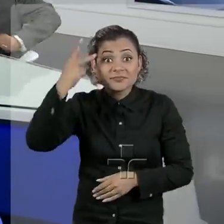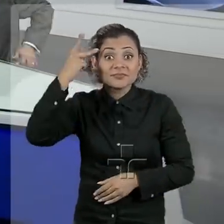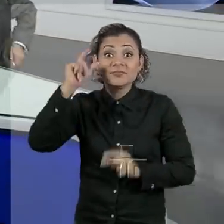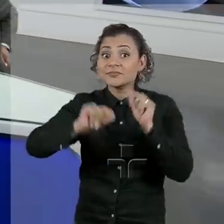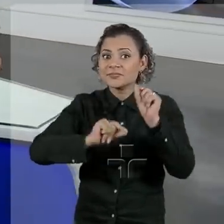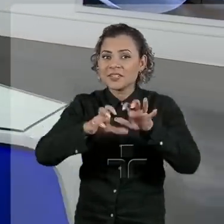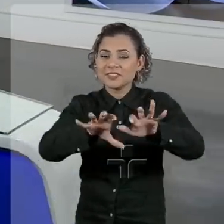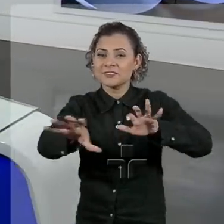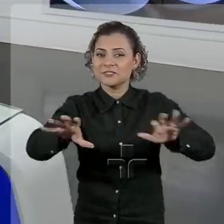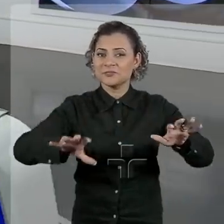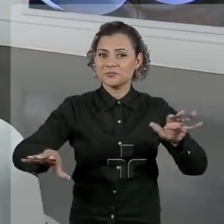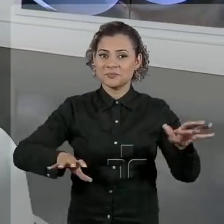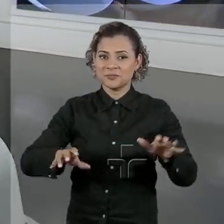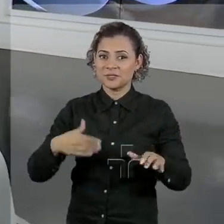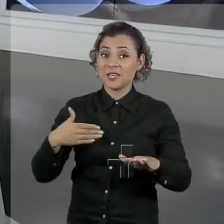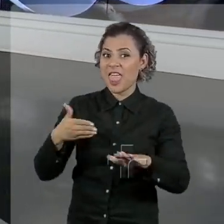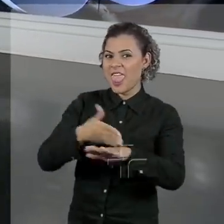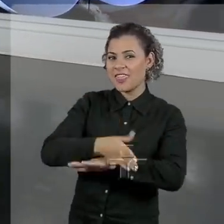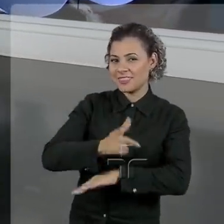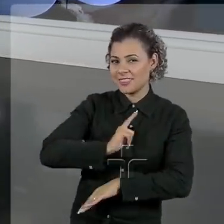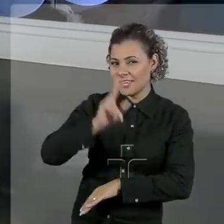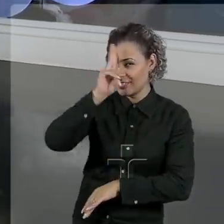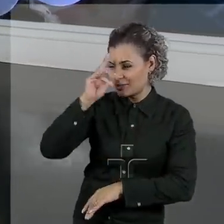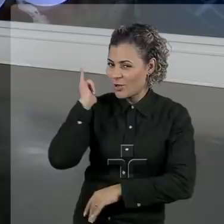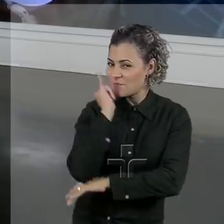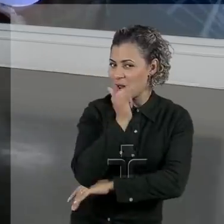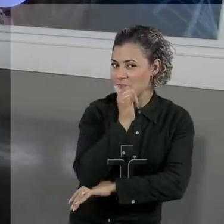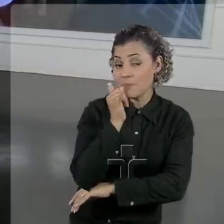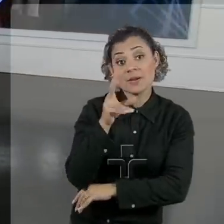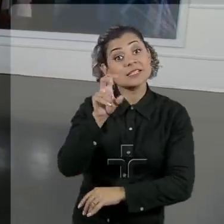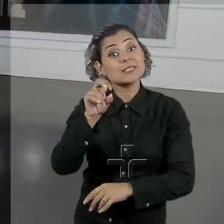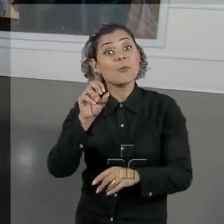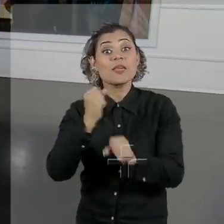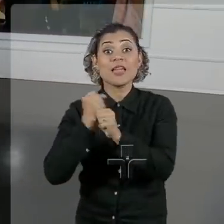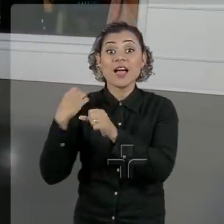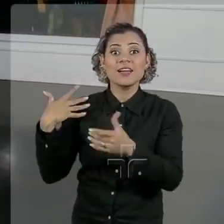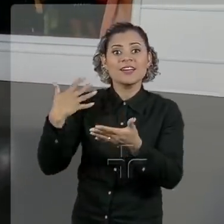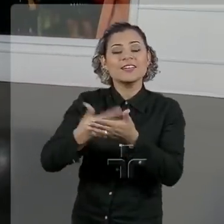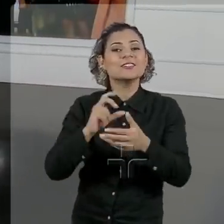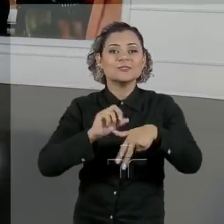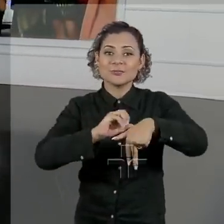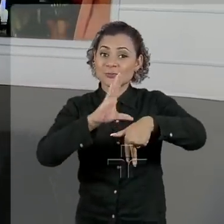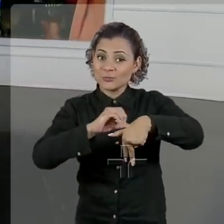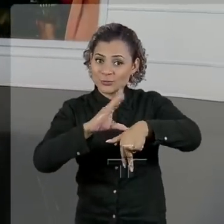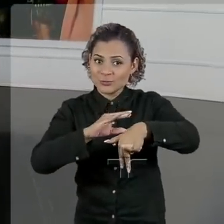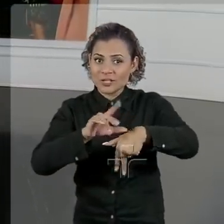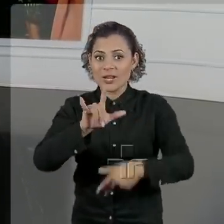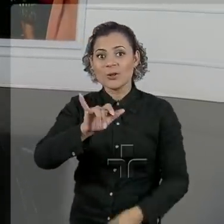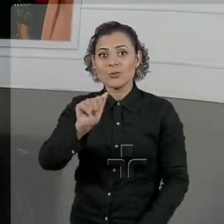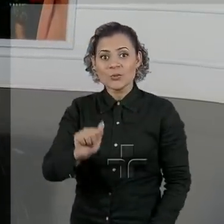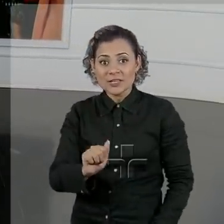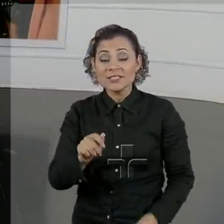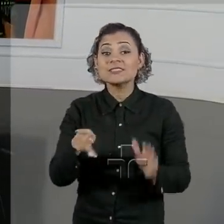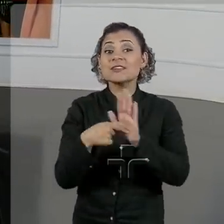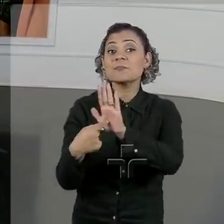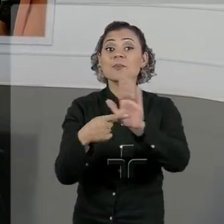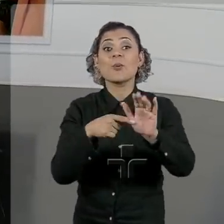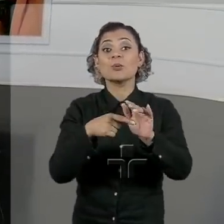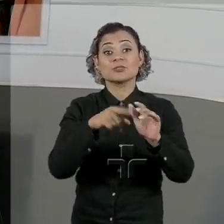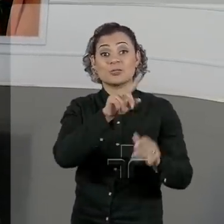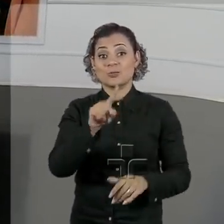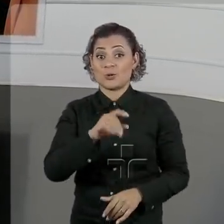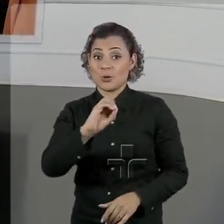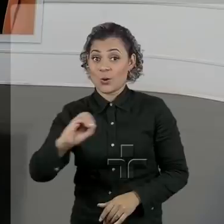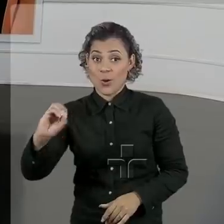a exposição Entra que lá vem história, que marca os 50 anos da TV Cultura. E a repórter Luísa Moraes está na zona oeste de São Paulo